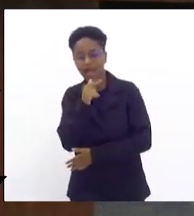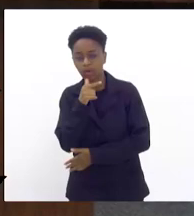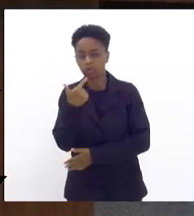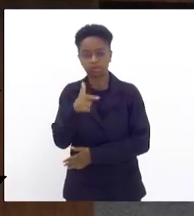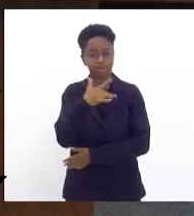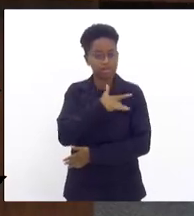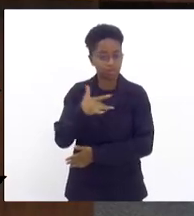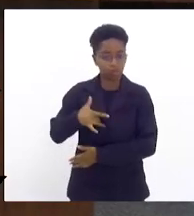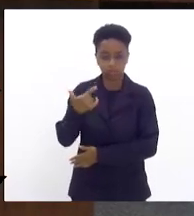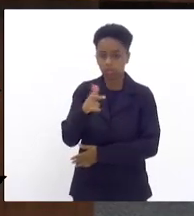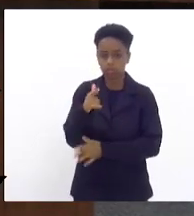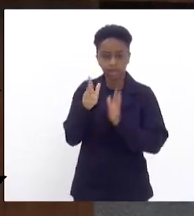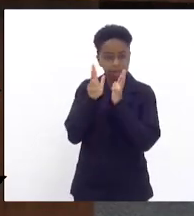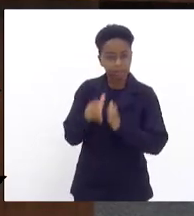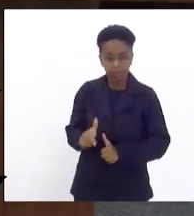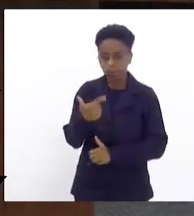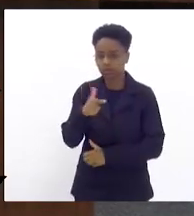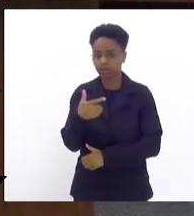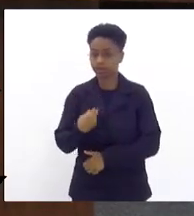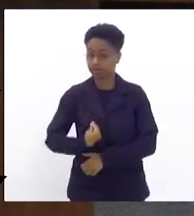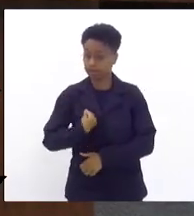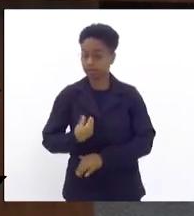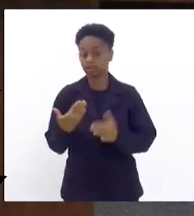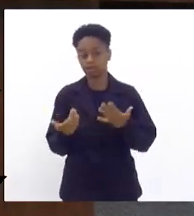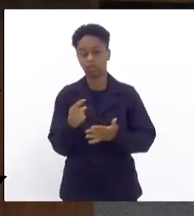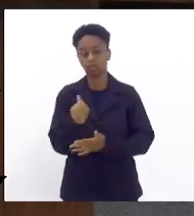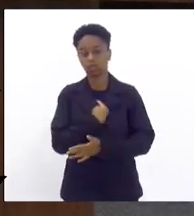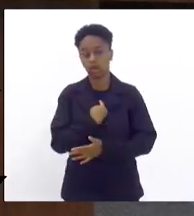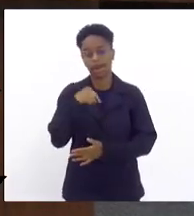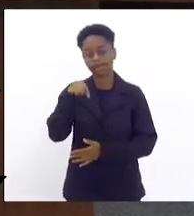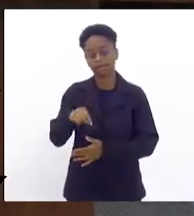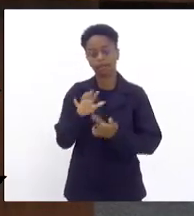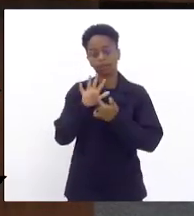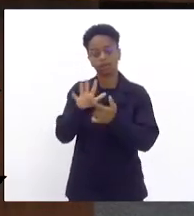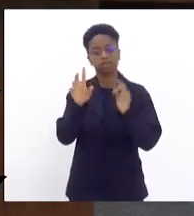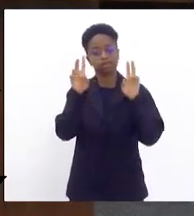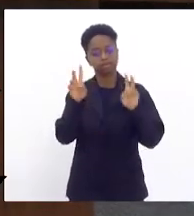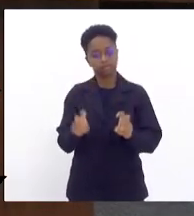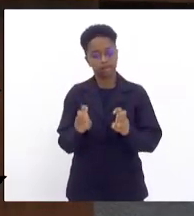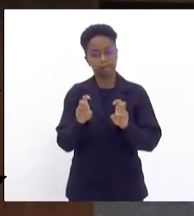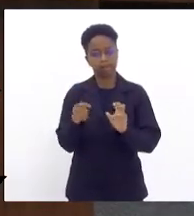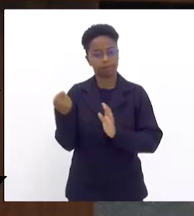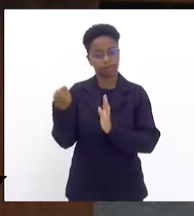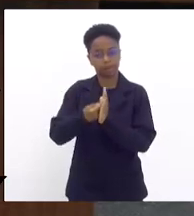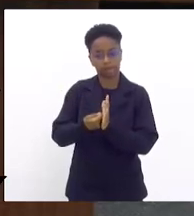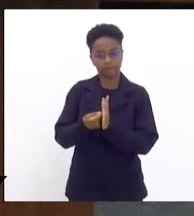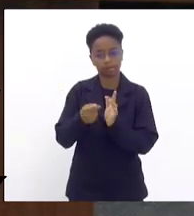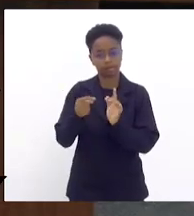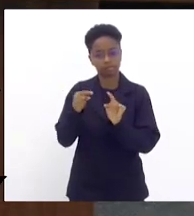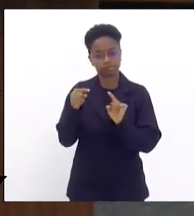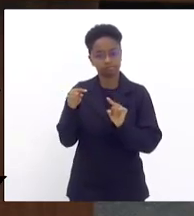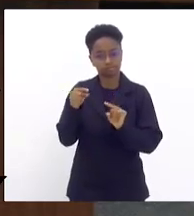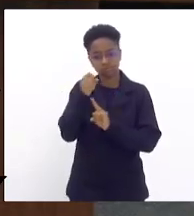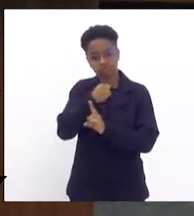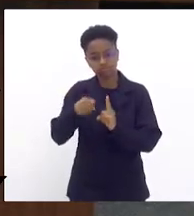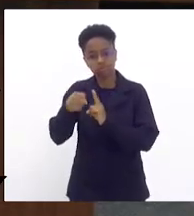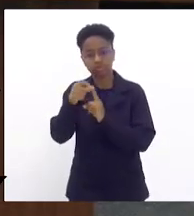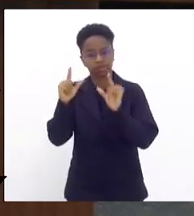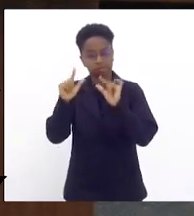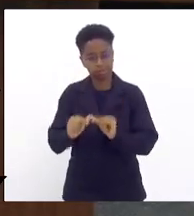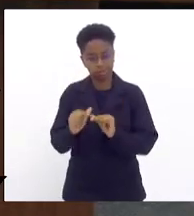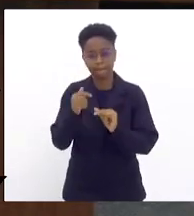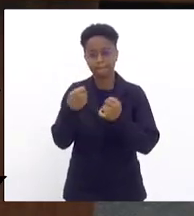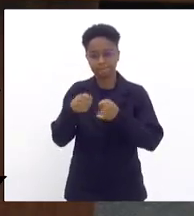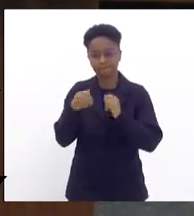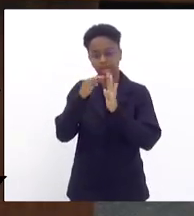existe higiene, não existe vida. Então, a gente está aqui colocando uma questão que a tarifa social é necessário que ela seja melhor regulamentada, melhor